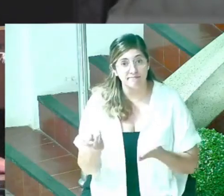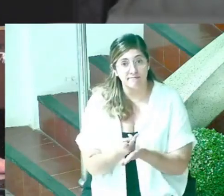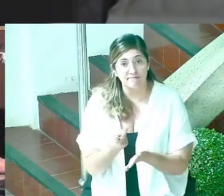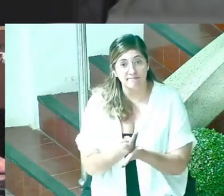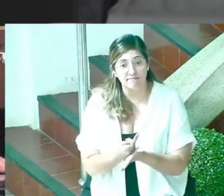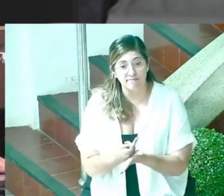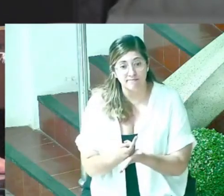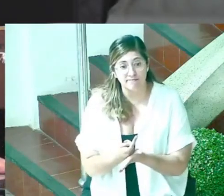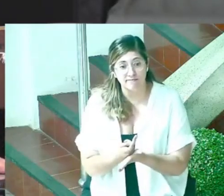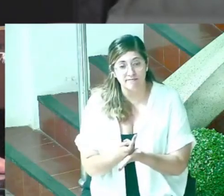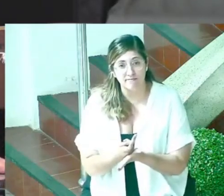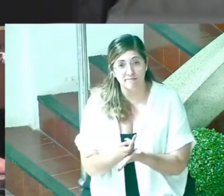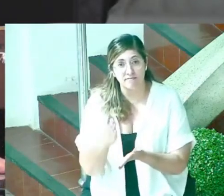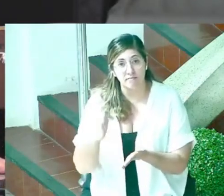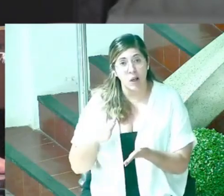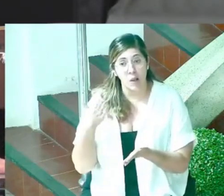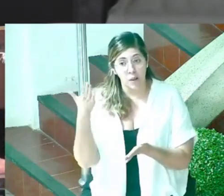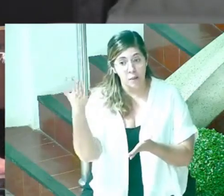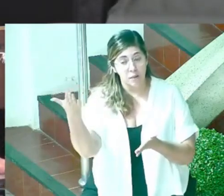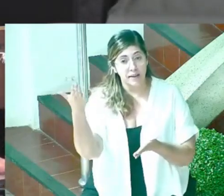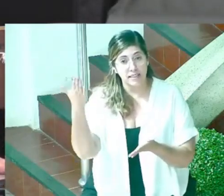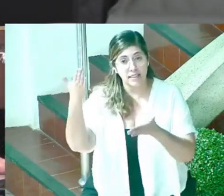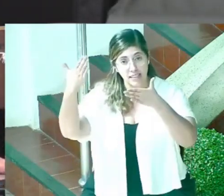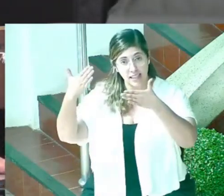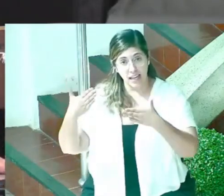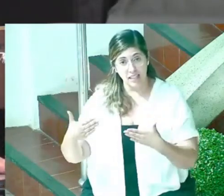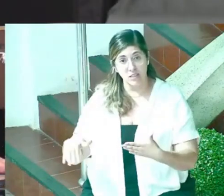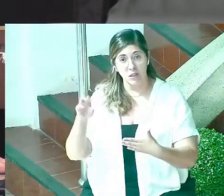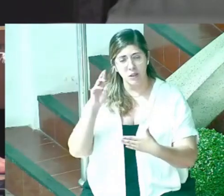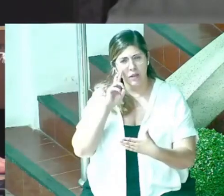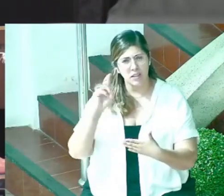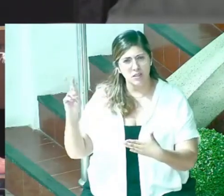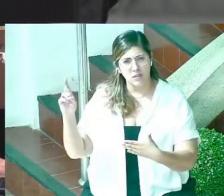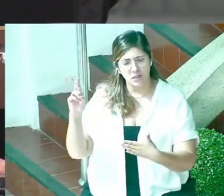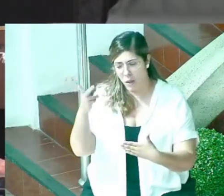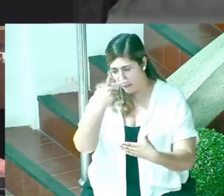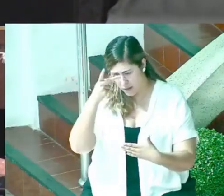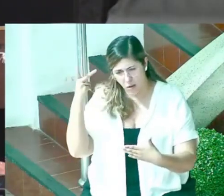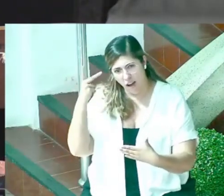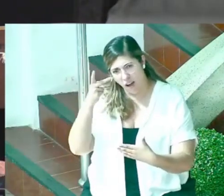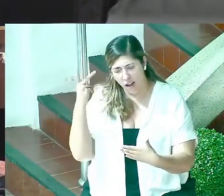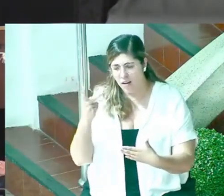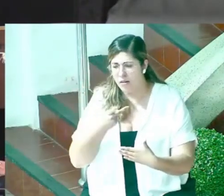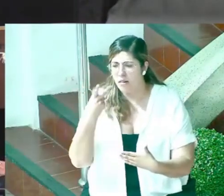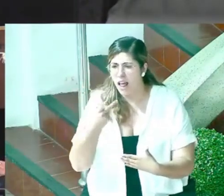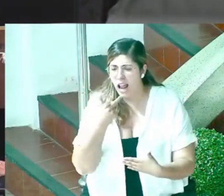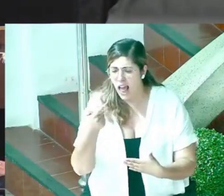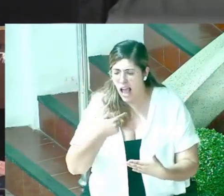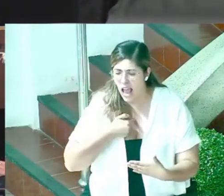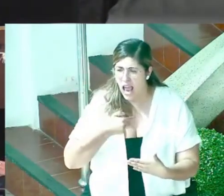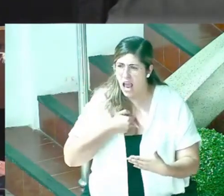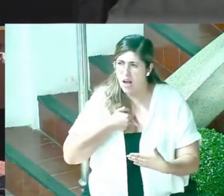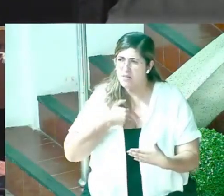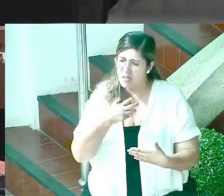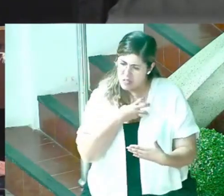temos perdoado aos nossos devedores. Dívidas, devedores,